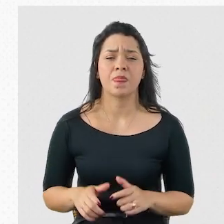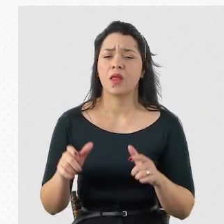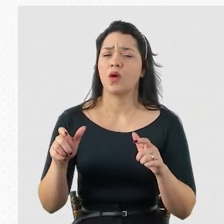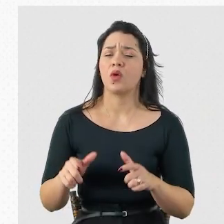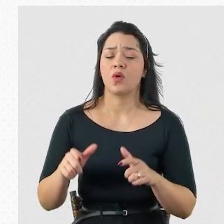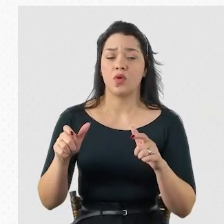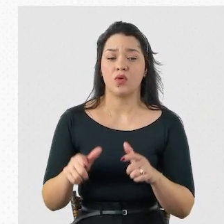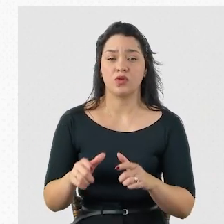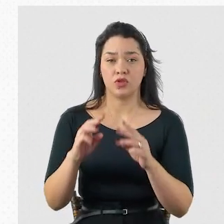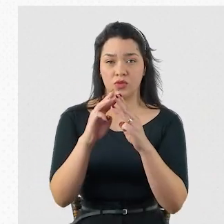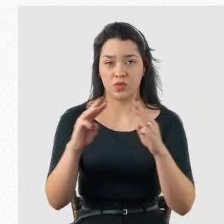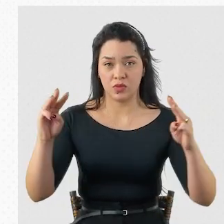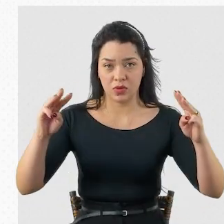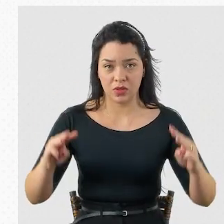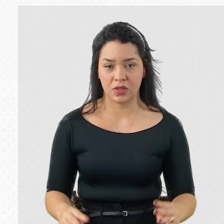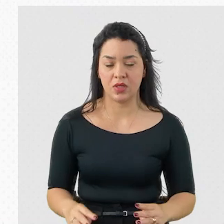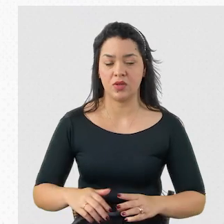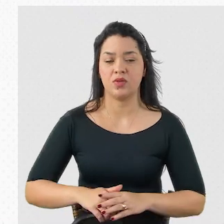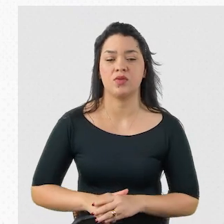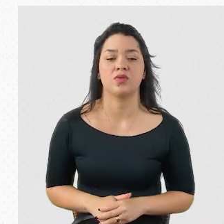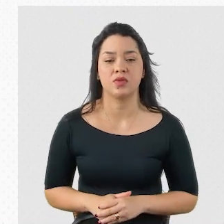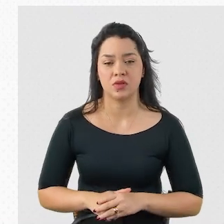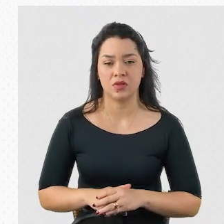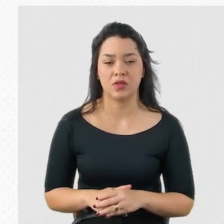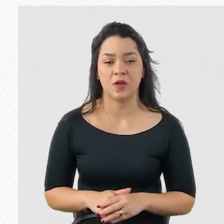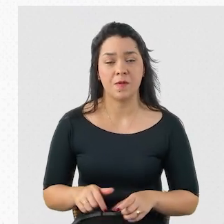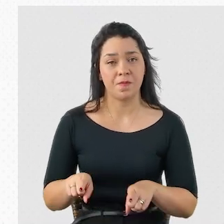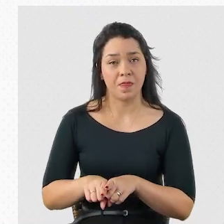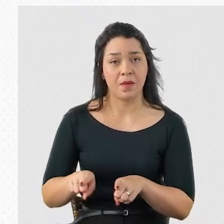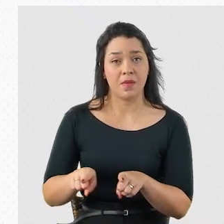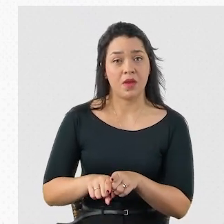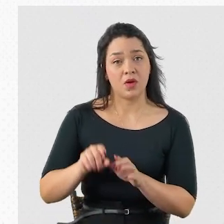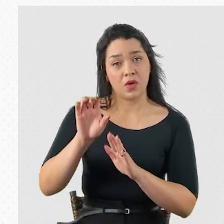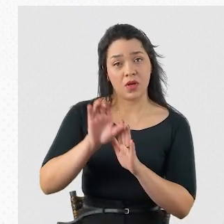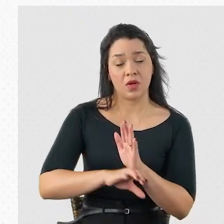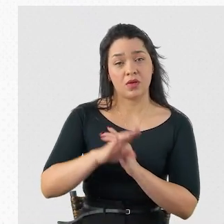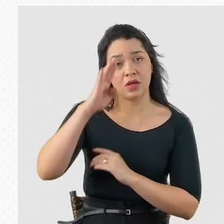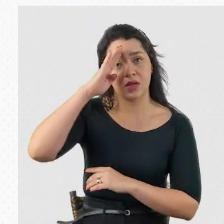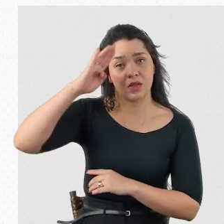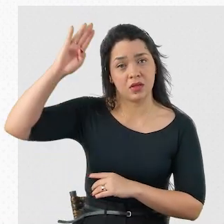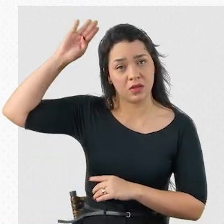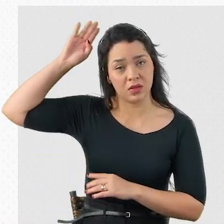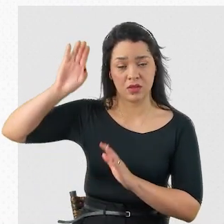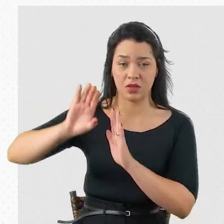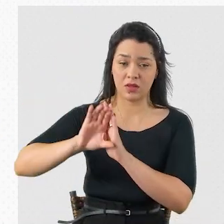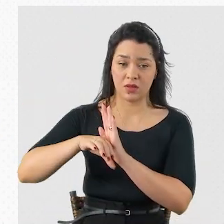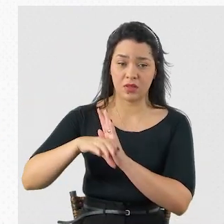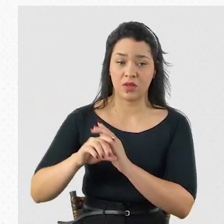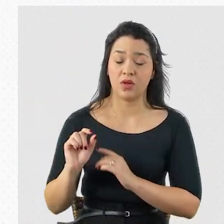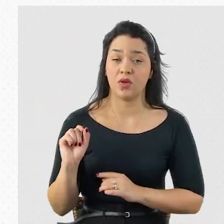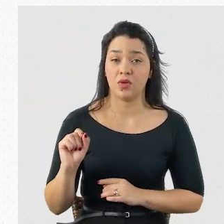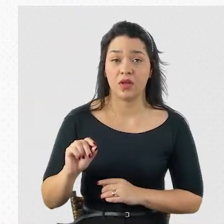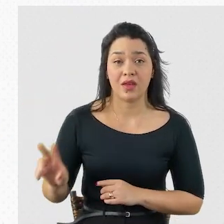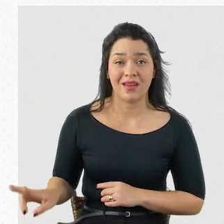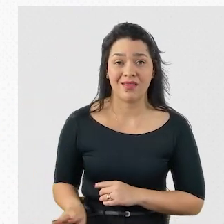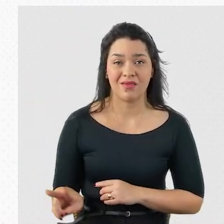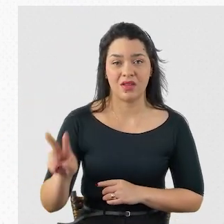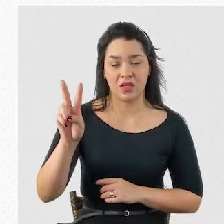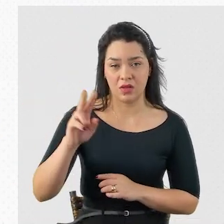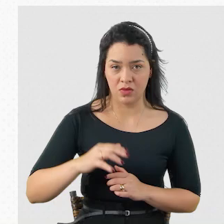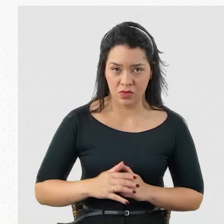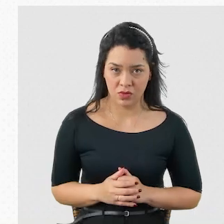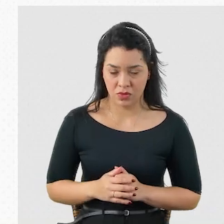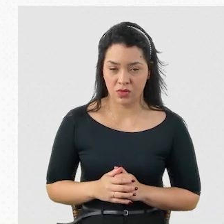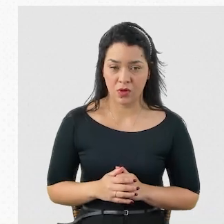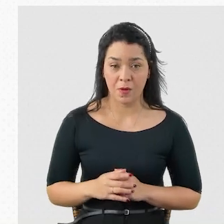isso? Museus, círculos, currículos acadêmicos, na própria definição do que é considerado valioso artisticamente,